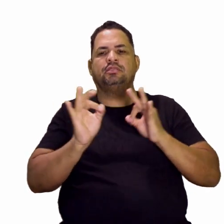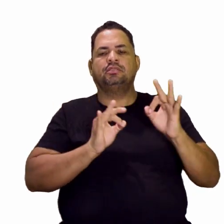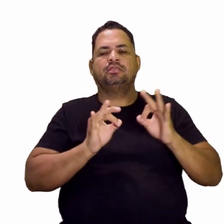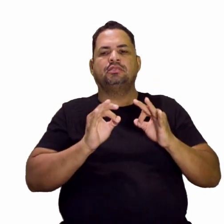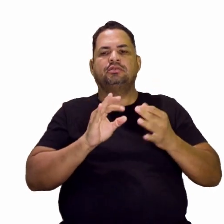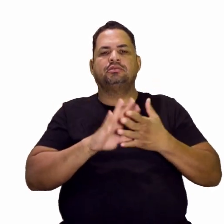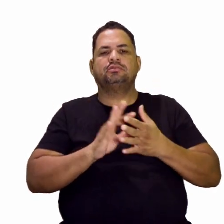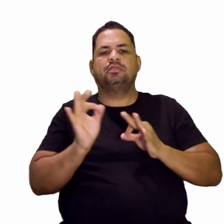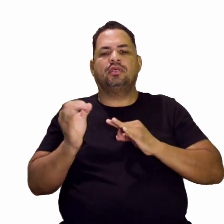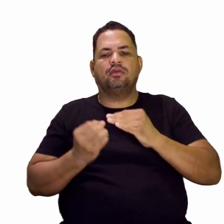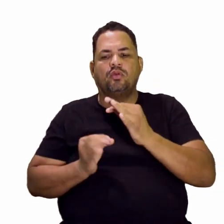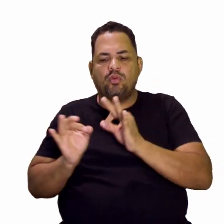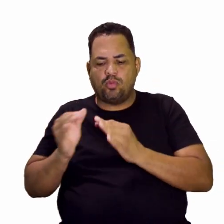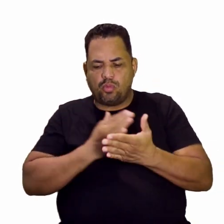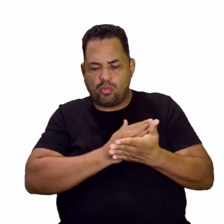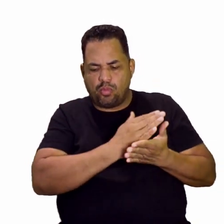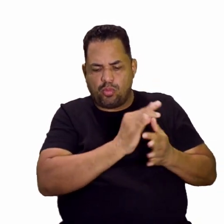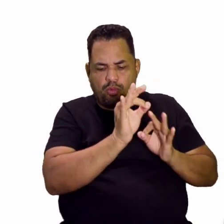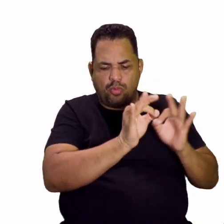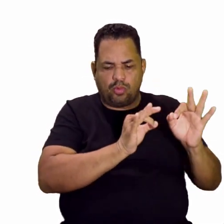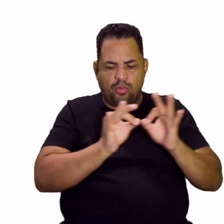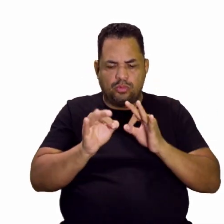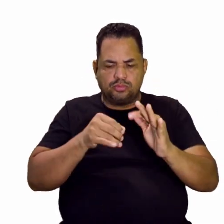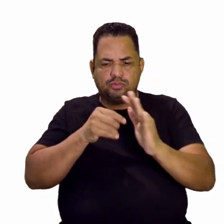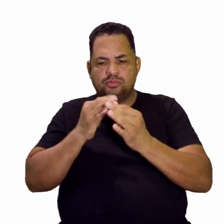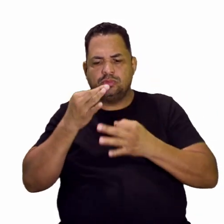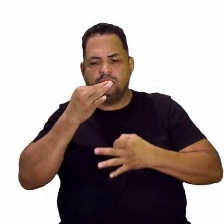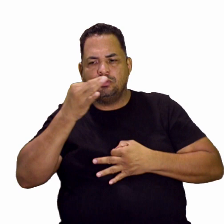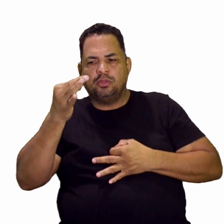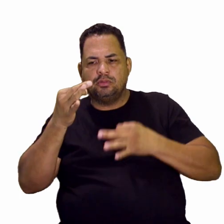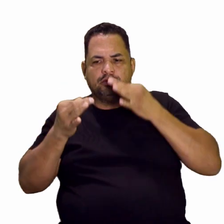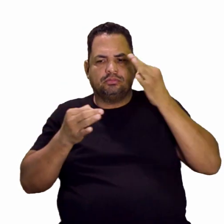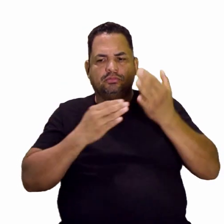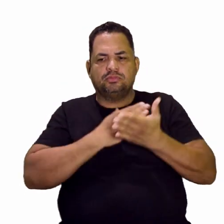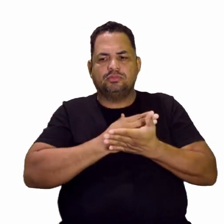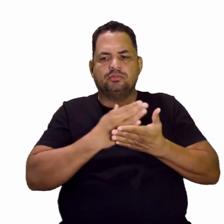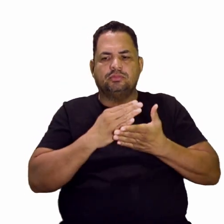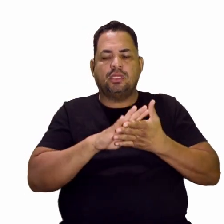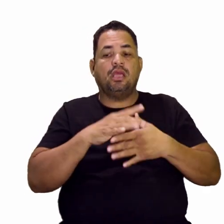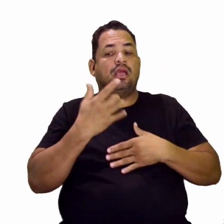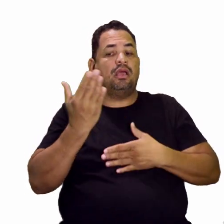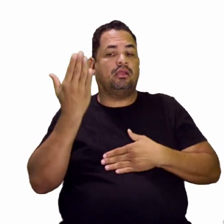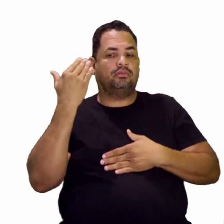hipóteses para aquela pergunta que foi feita a partir da observação.